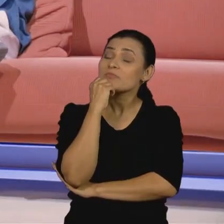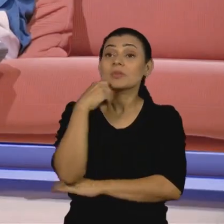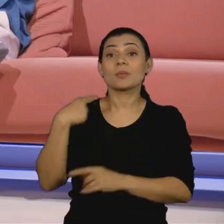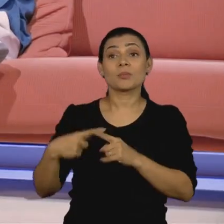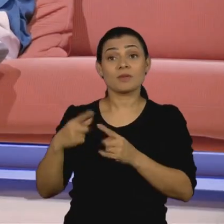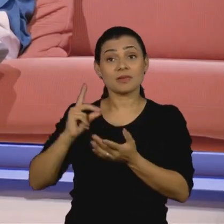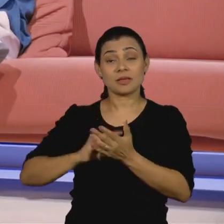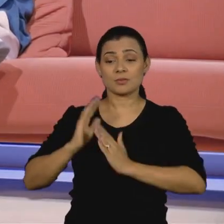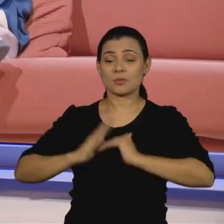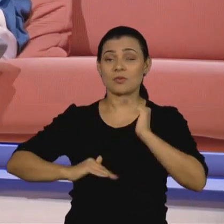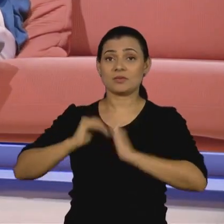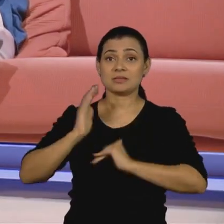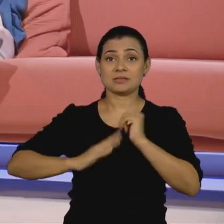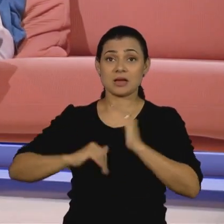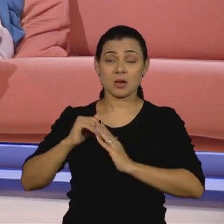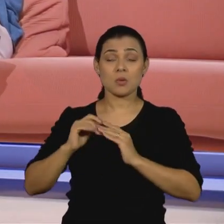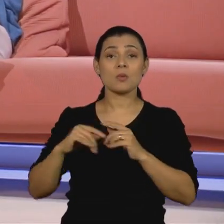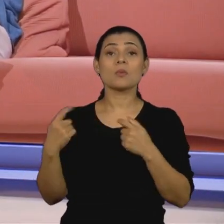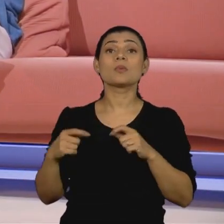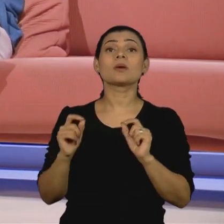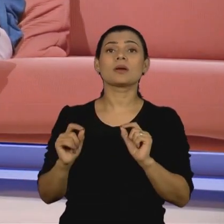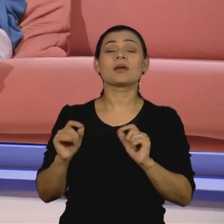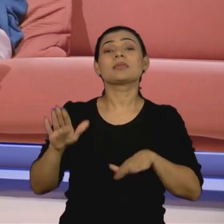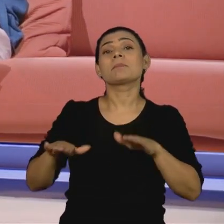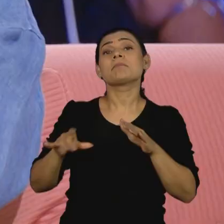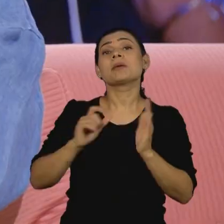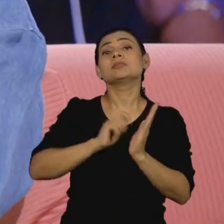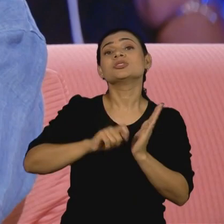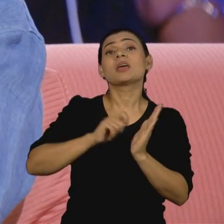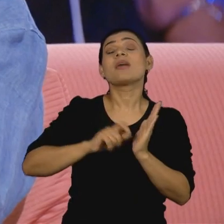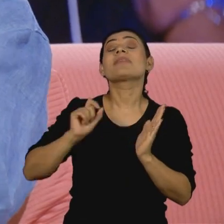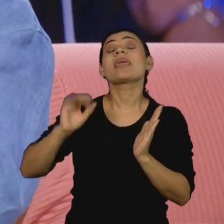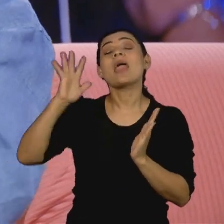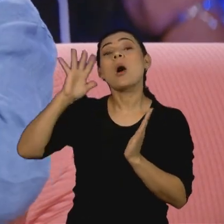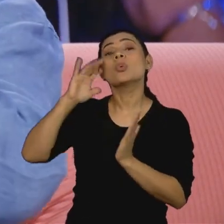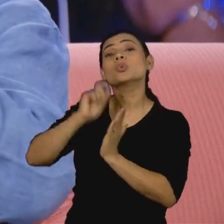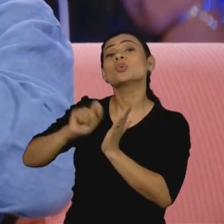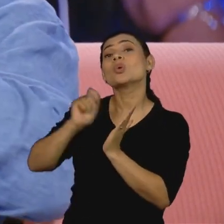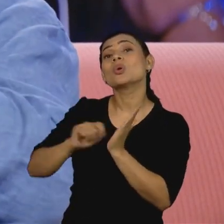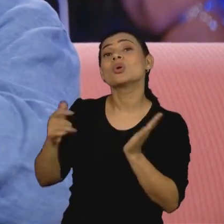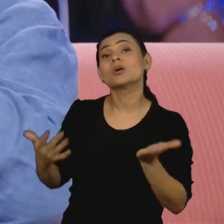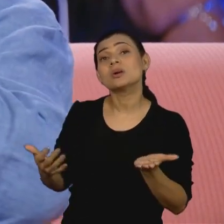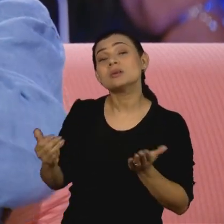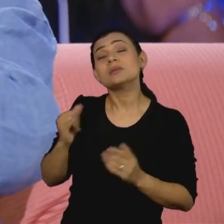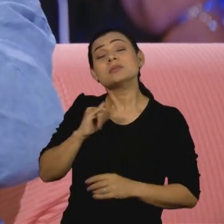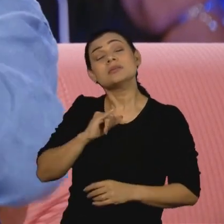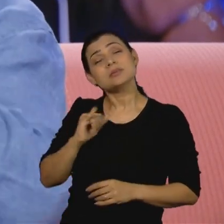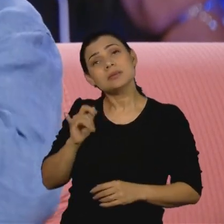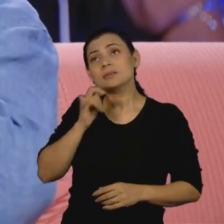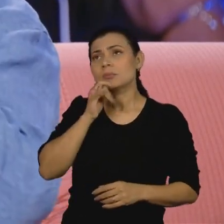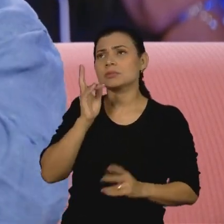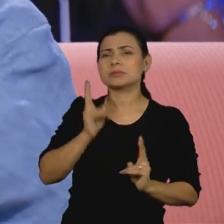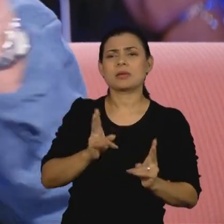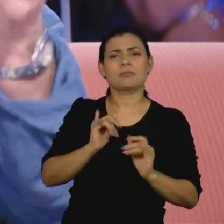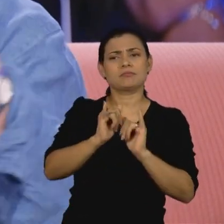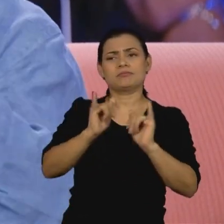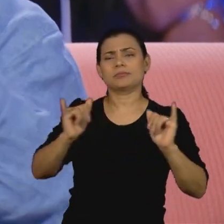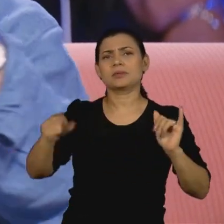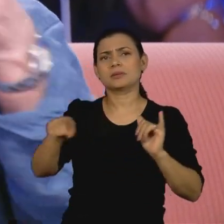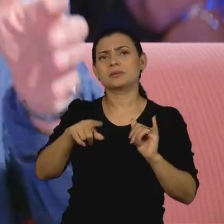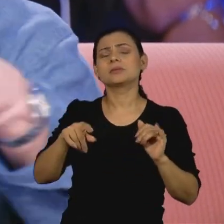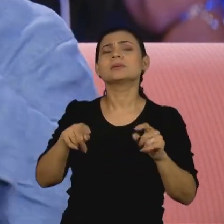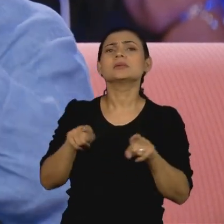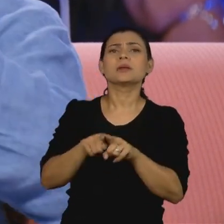nossa profissão, gente, depende muito do que escreve, né? Do autor. Se você tem... Eu costumo dizer para os meus... né?